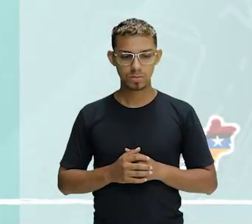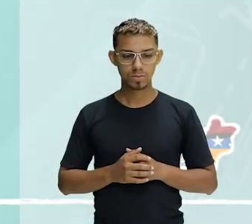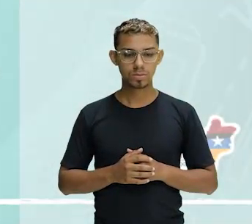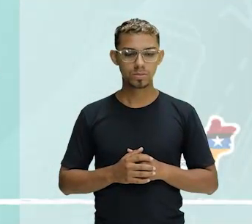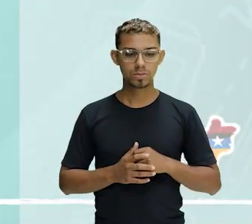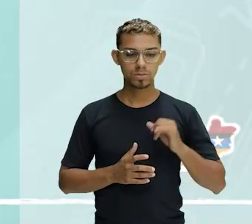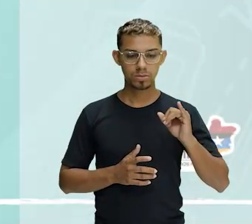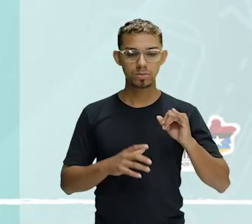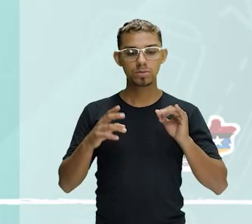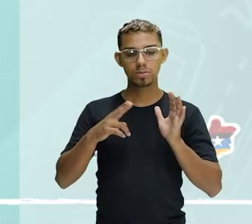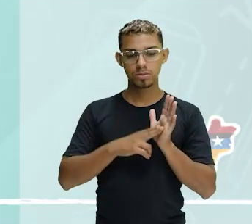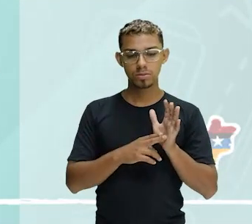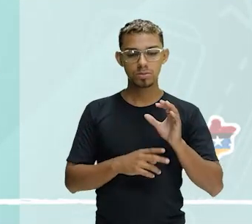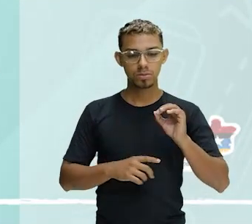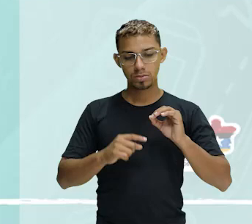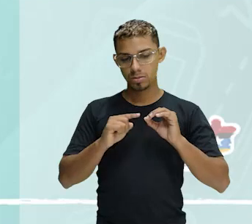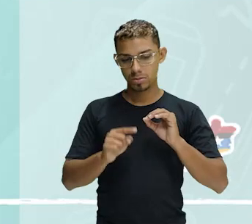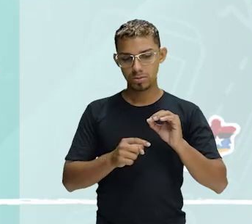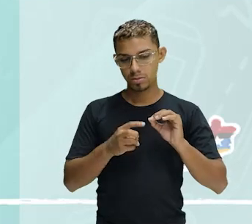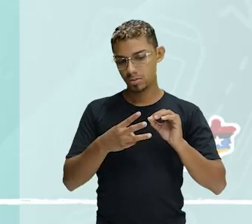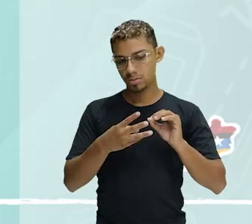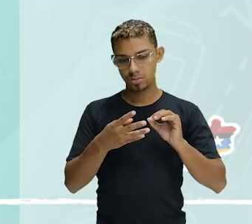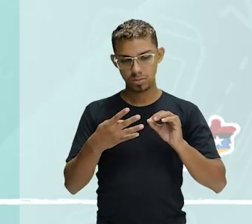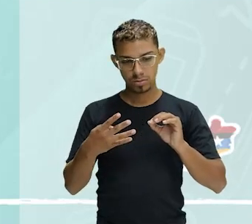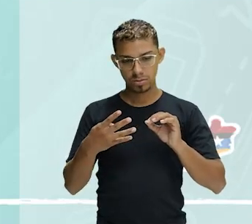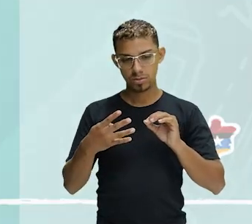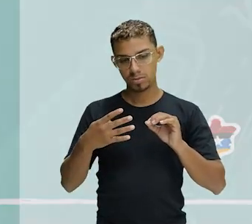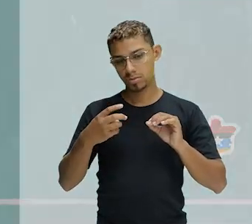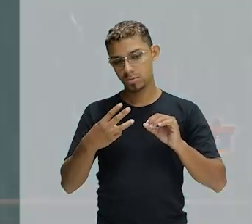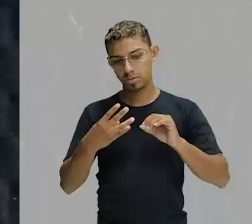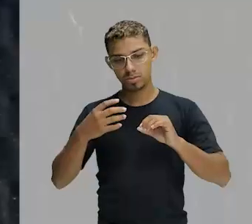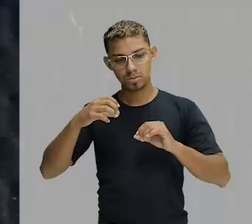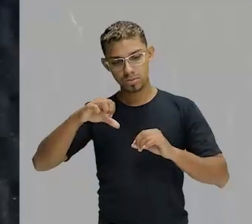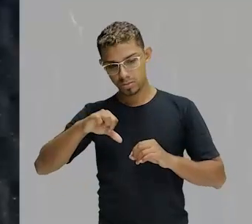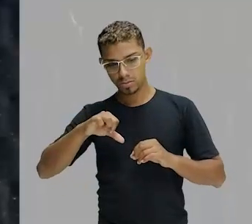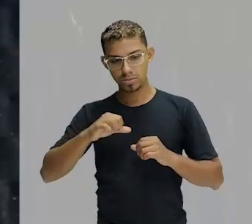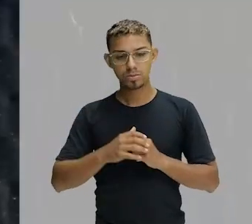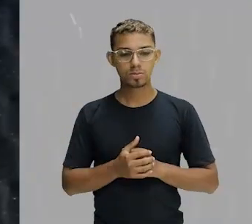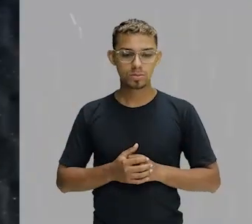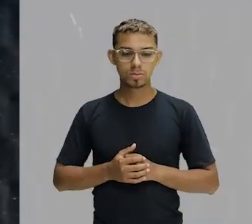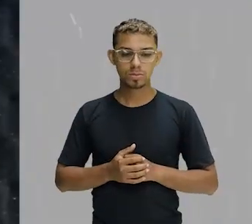eu tenho 1,3439 menos 1, ou seja,